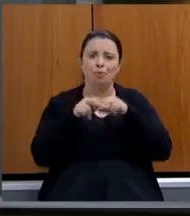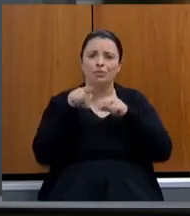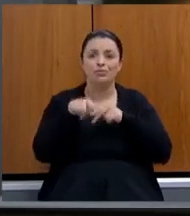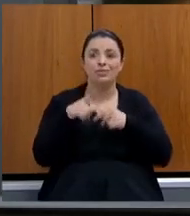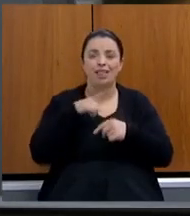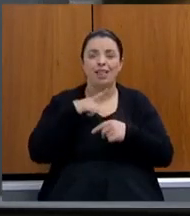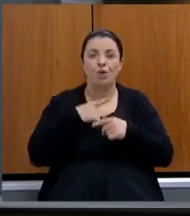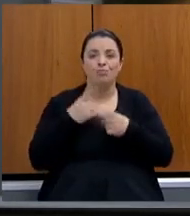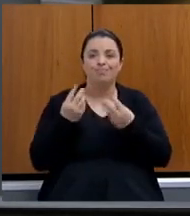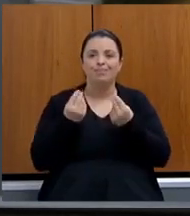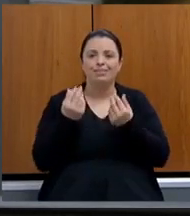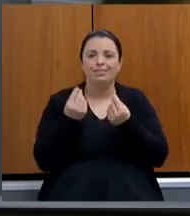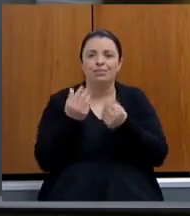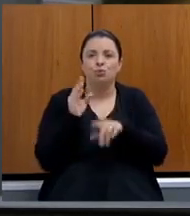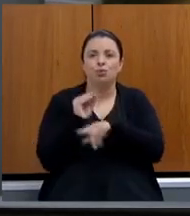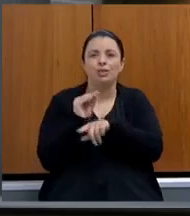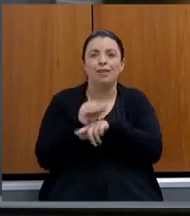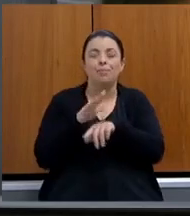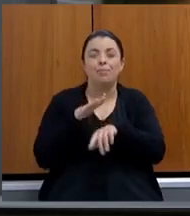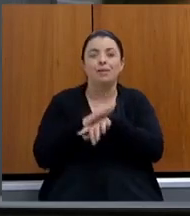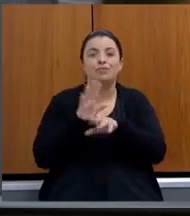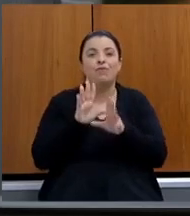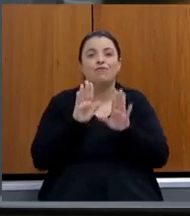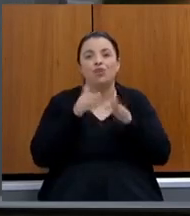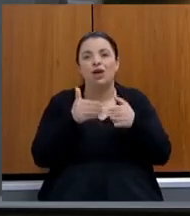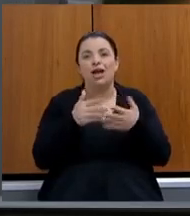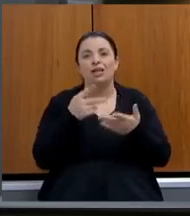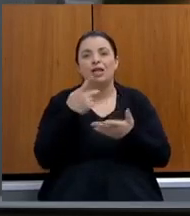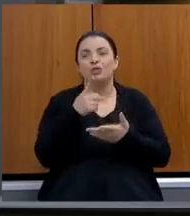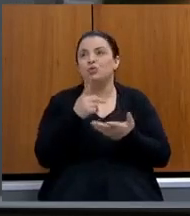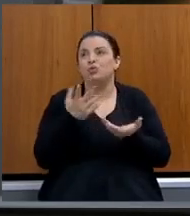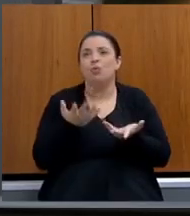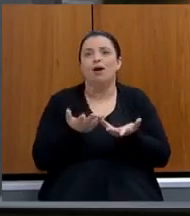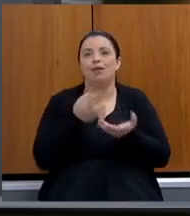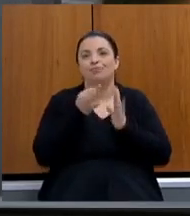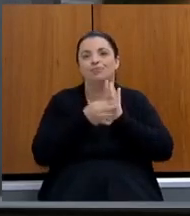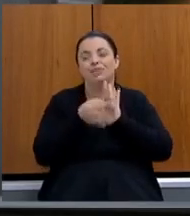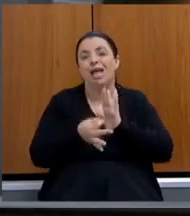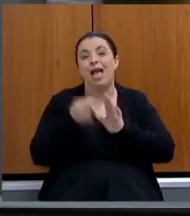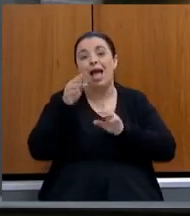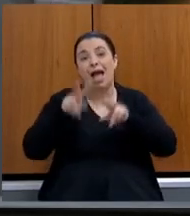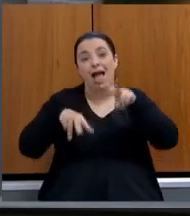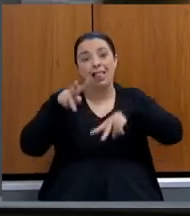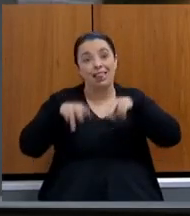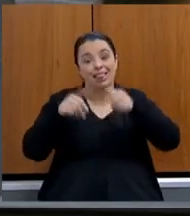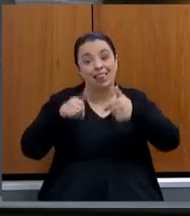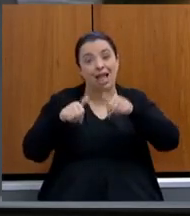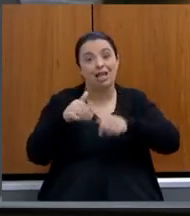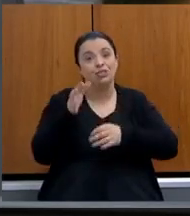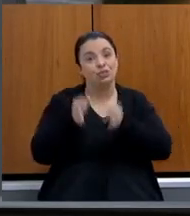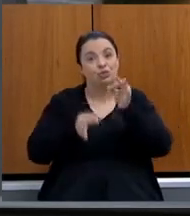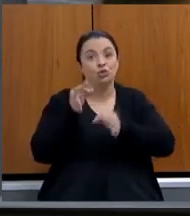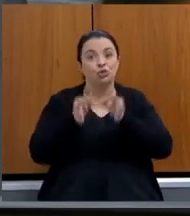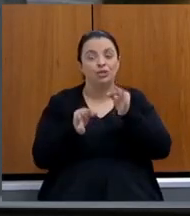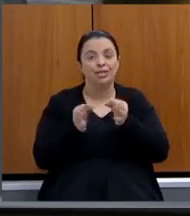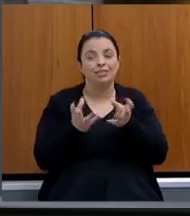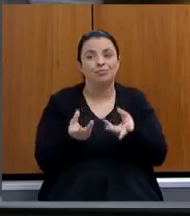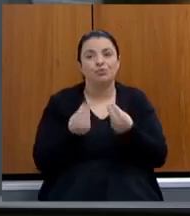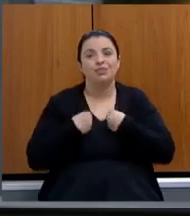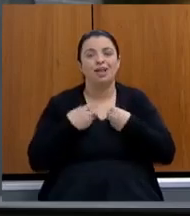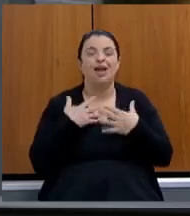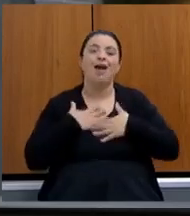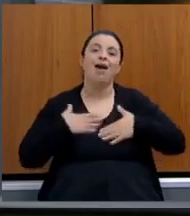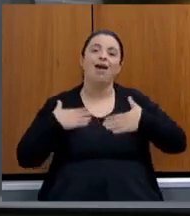não fiz outros não sinalizem questões sérias mas a tua precisão em questões de análise jurídica também nos trazem assim uma